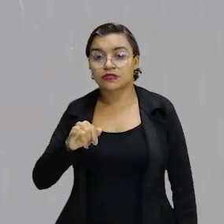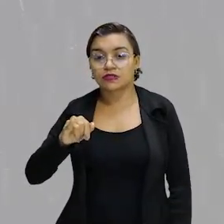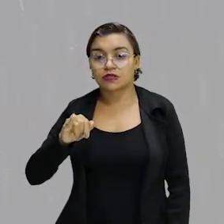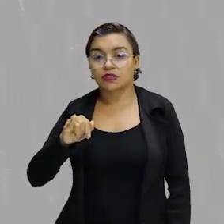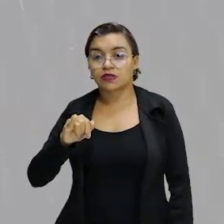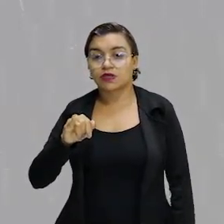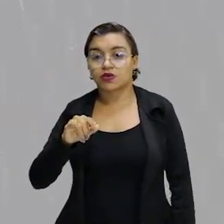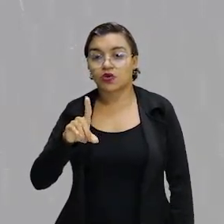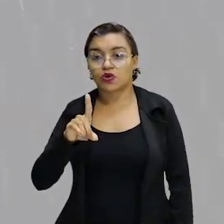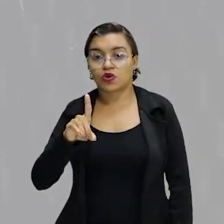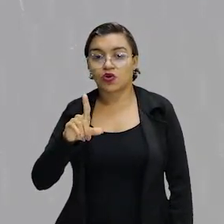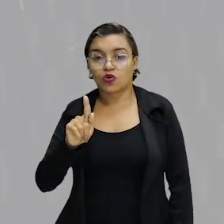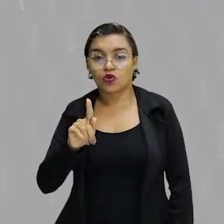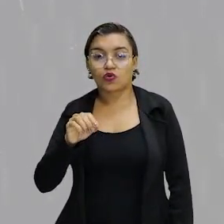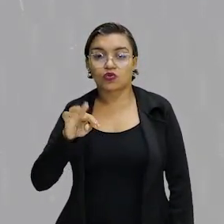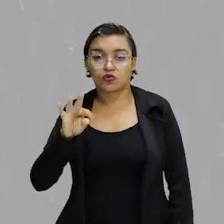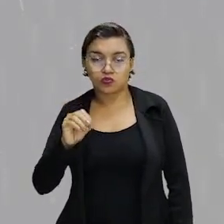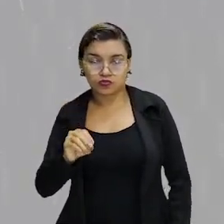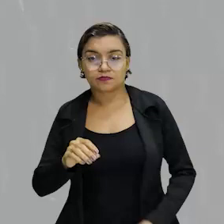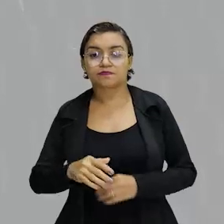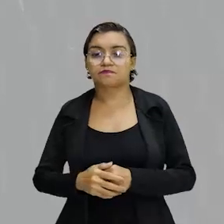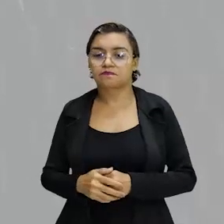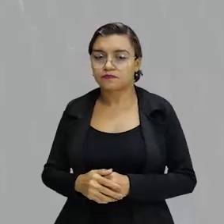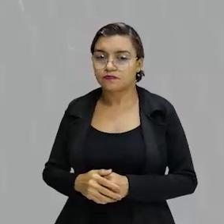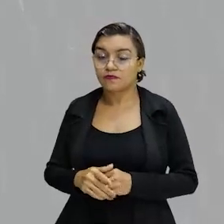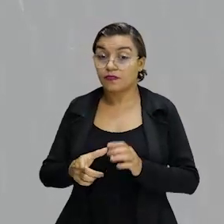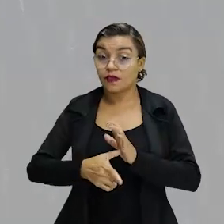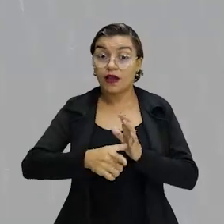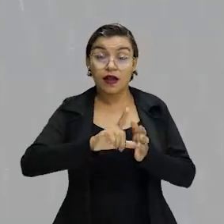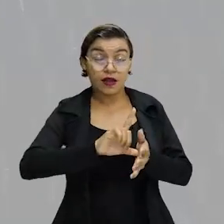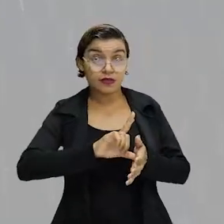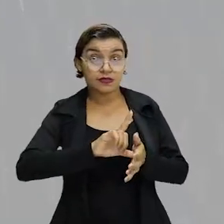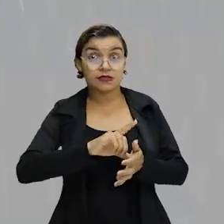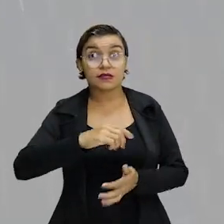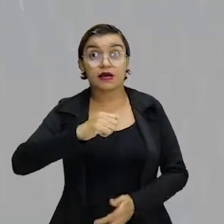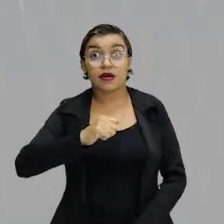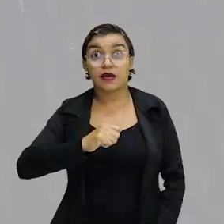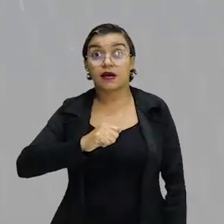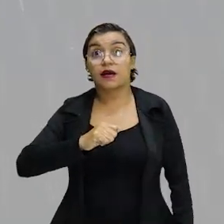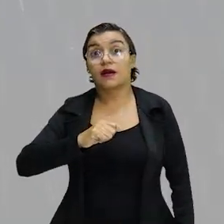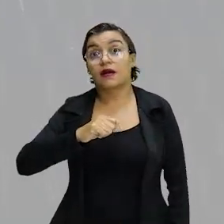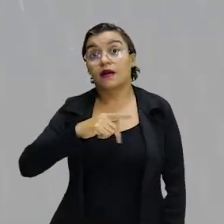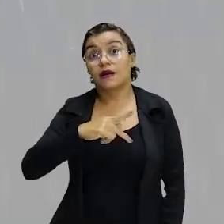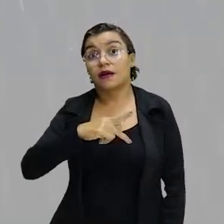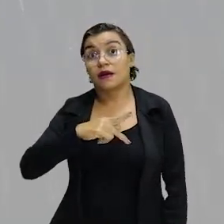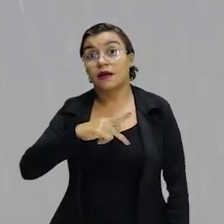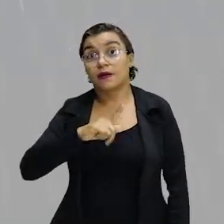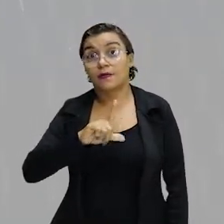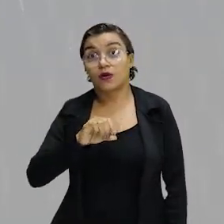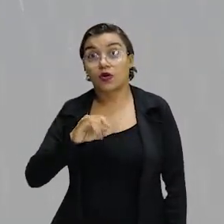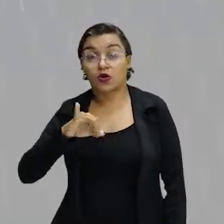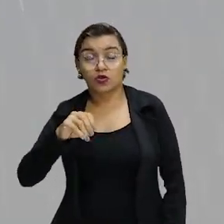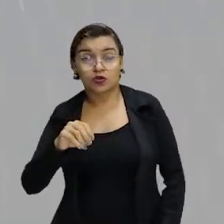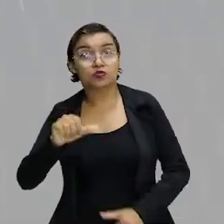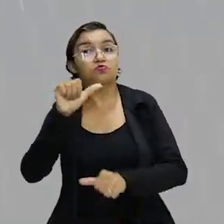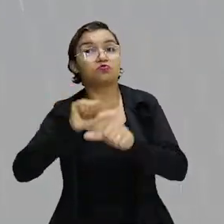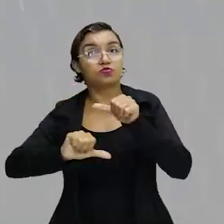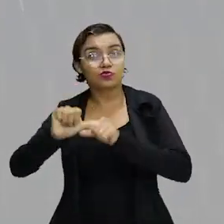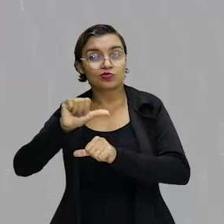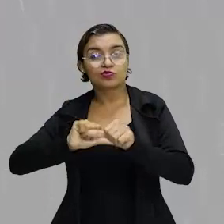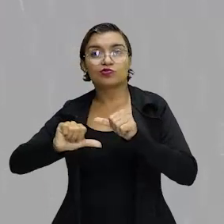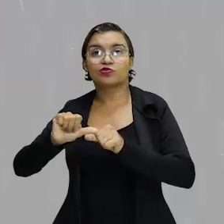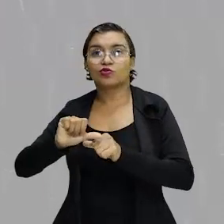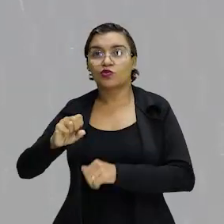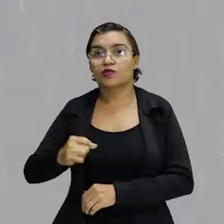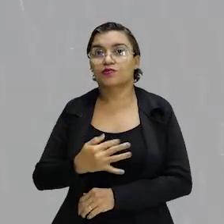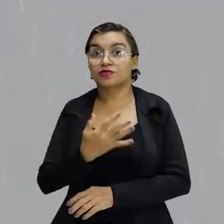diploide. Antes aqui, ó, os gametas eram haploides. Mudou a haploidia, né? Mudou a quantidade